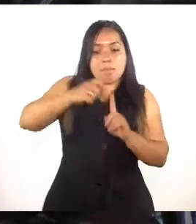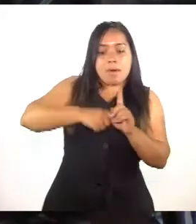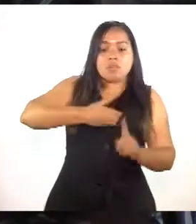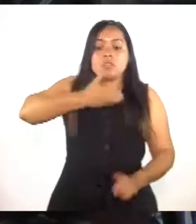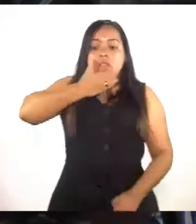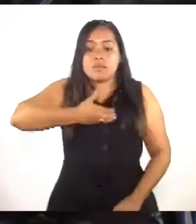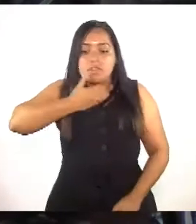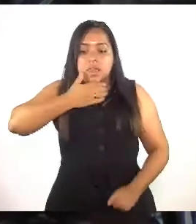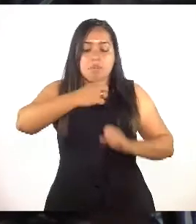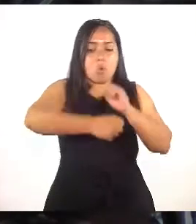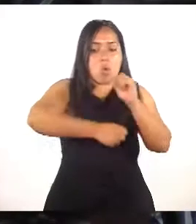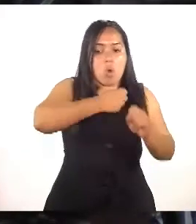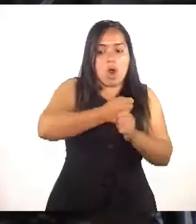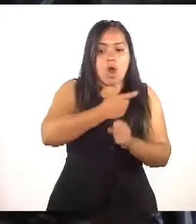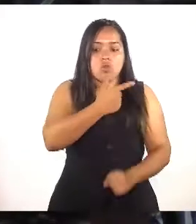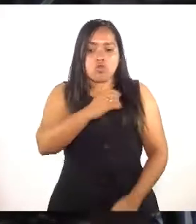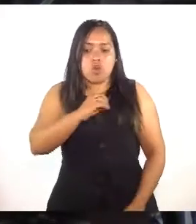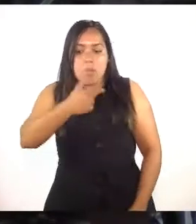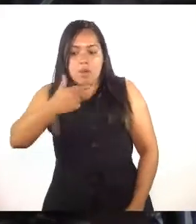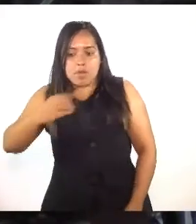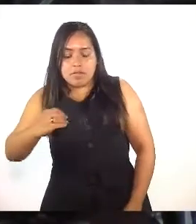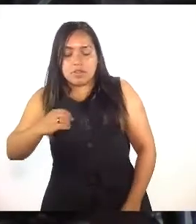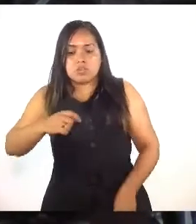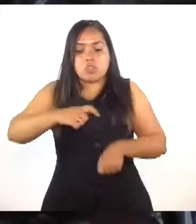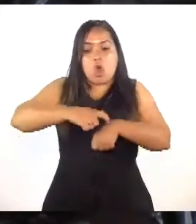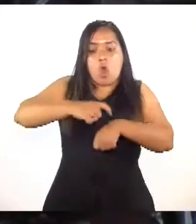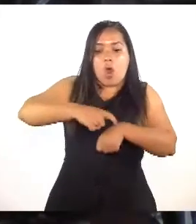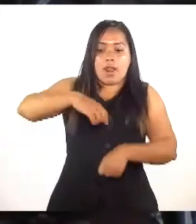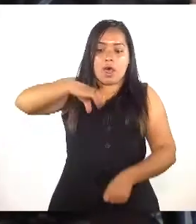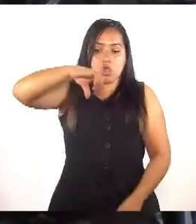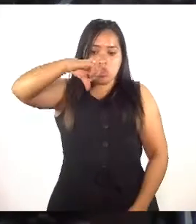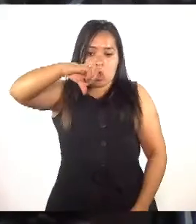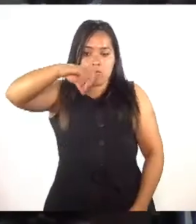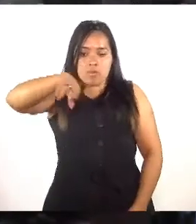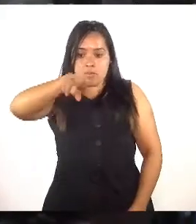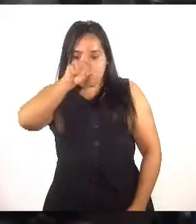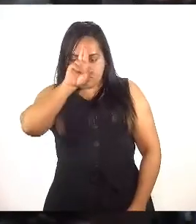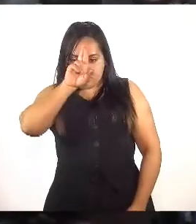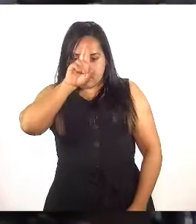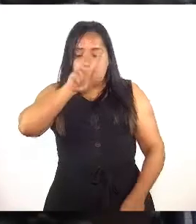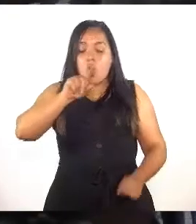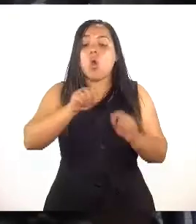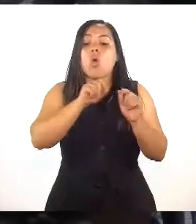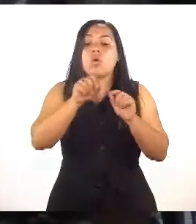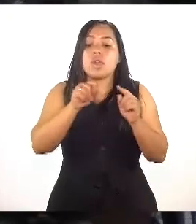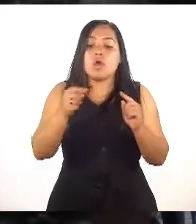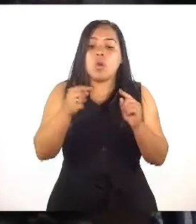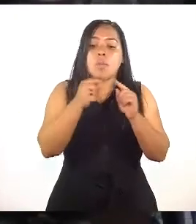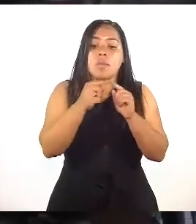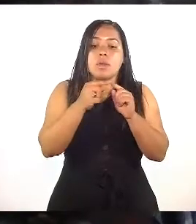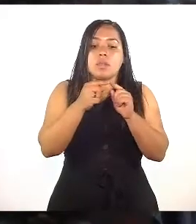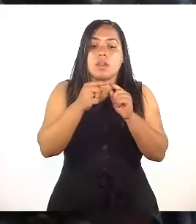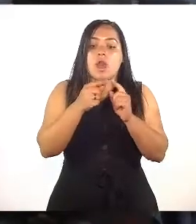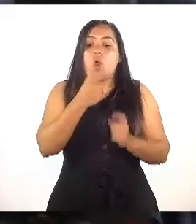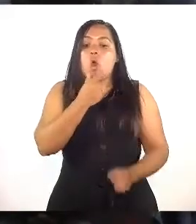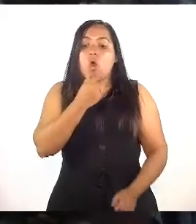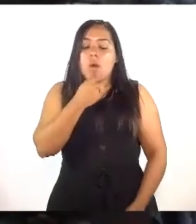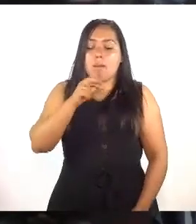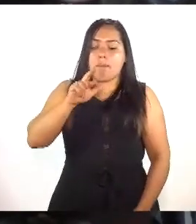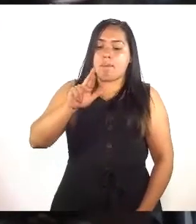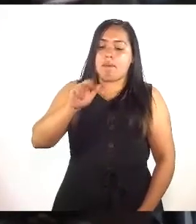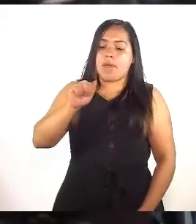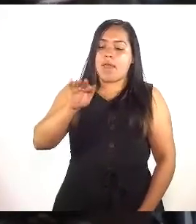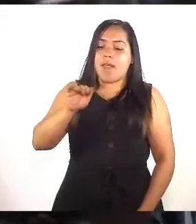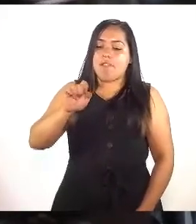horas, com a seguinte ordem do dia: arguição pública do senhor Rafael Augusto